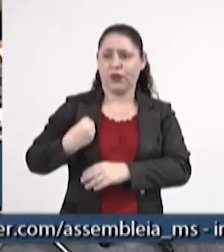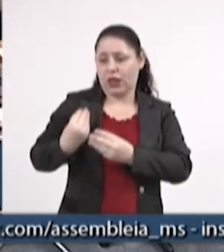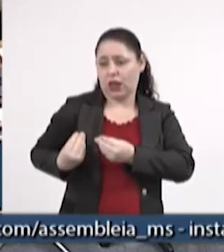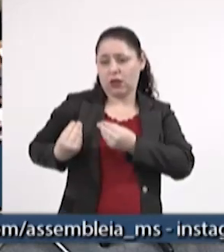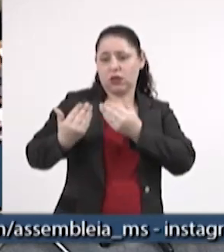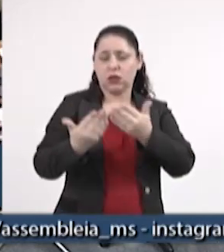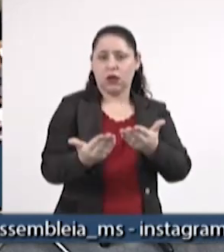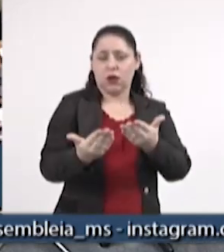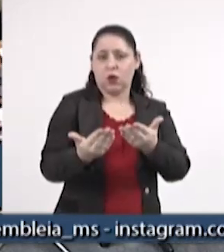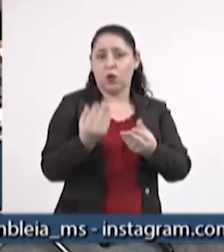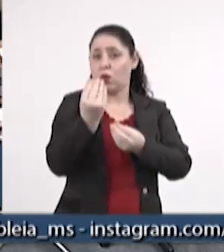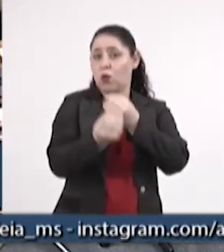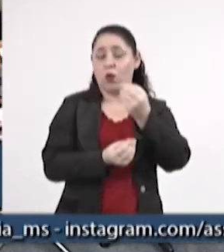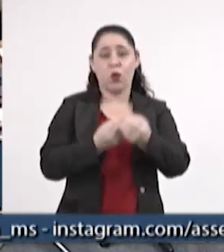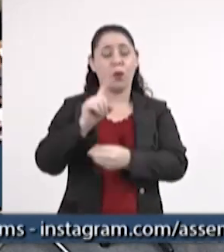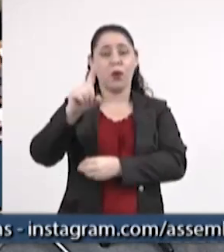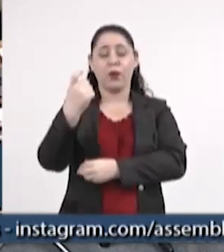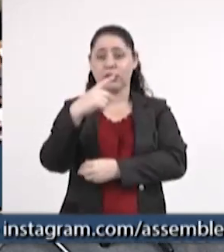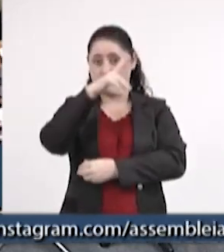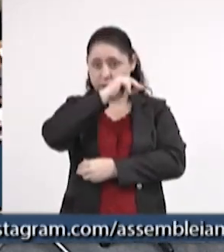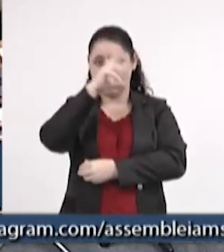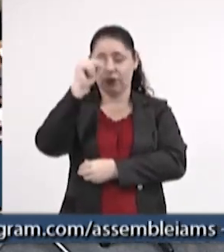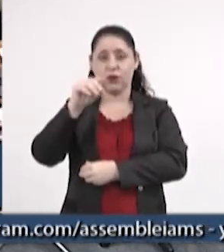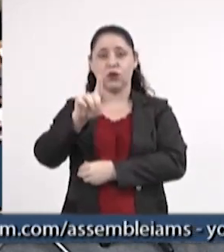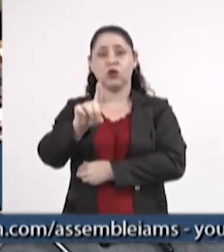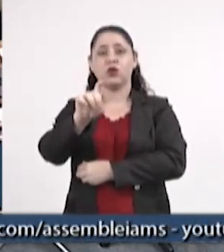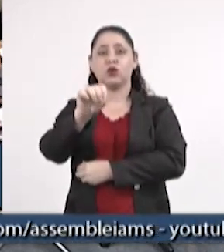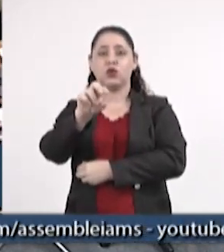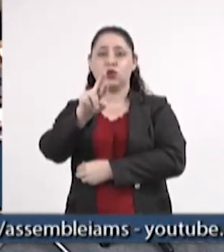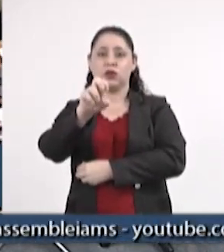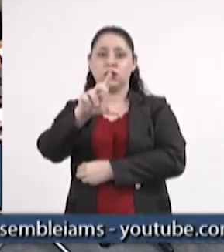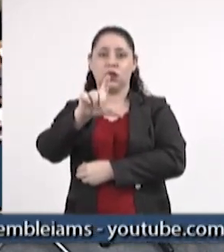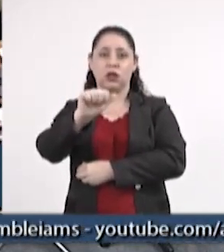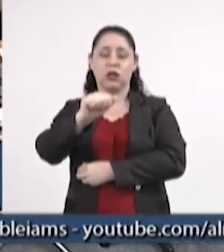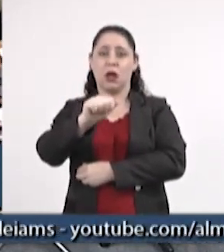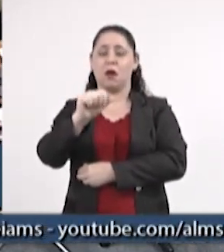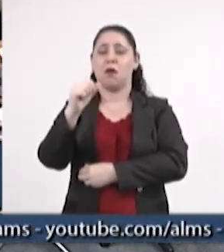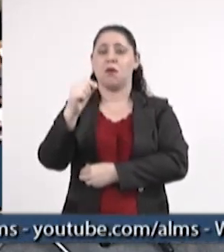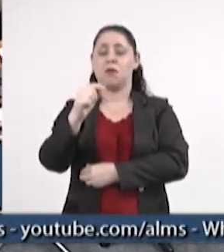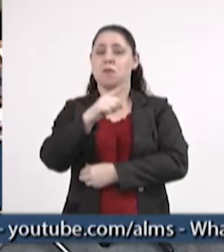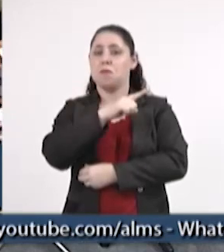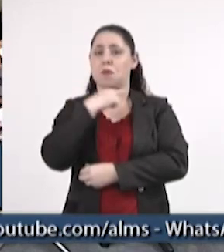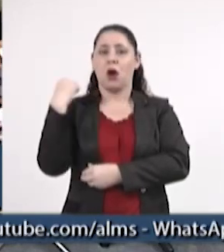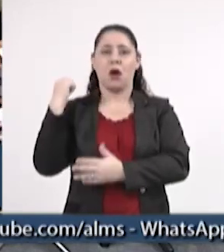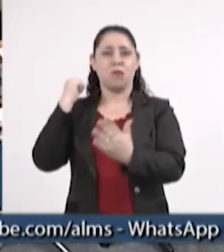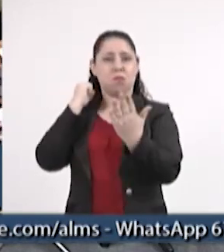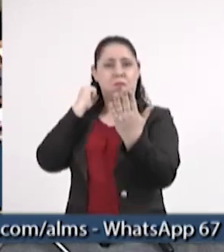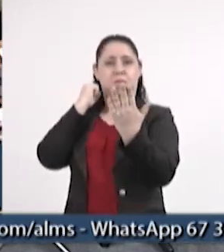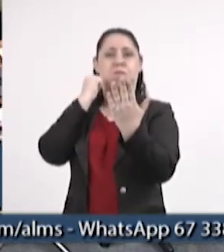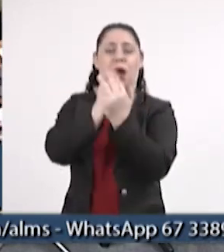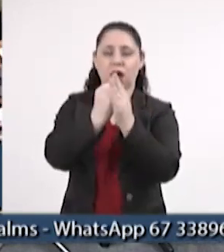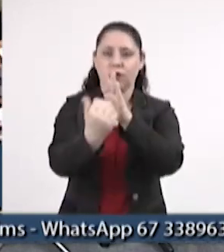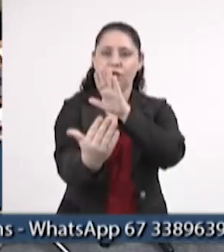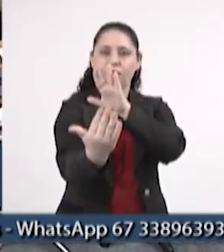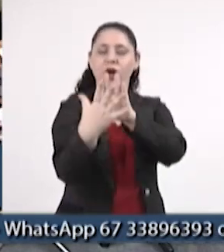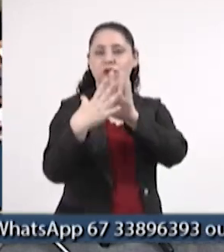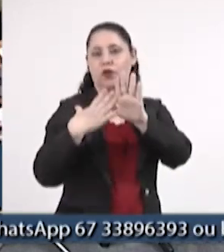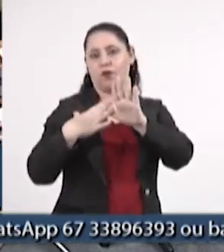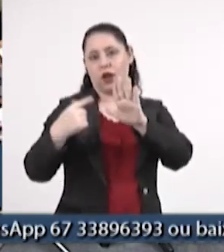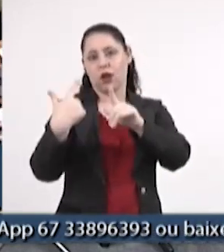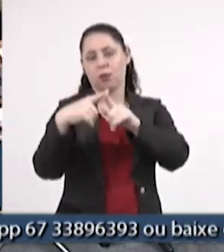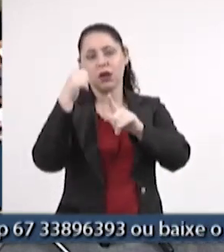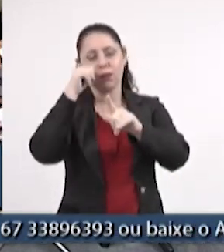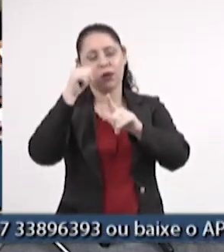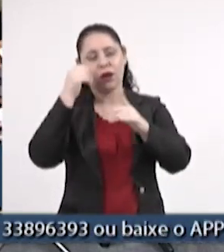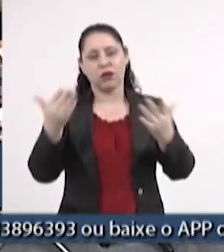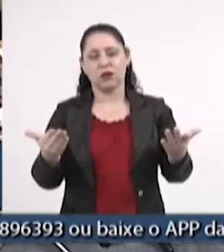vida, né? Como a nossa ex-prefeita Dorcelina Folador foi assassinada pelas costas na frente das suas filhas, porque era